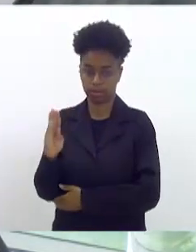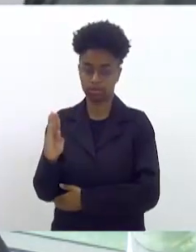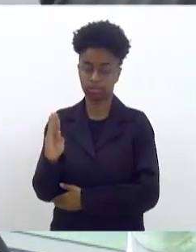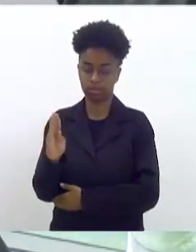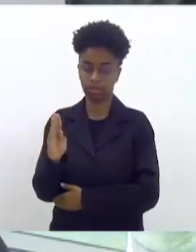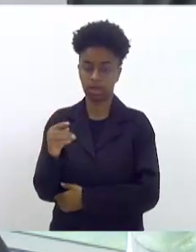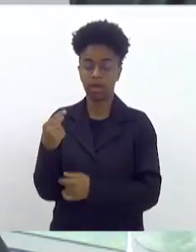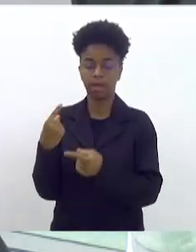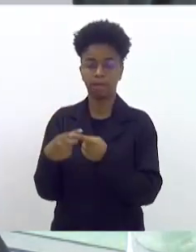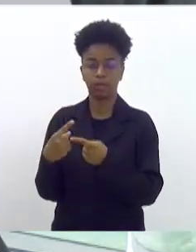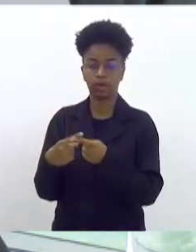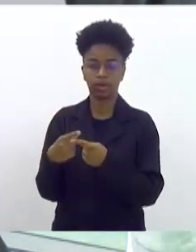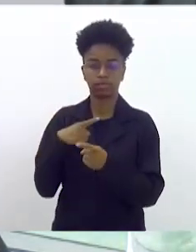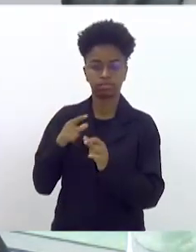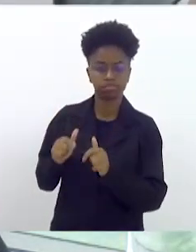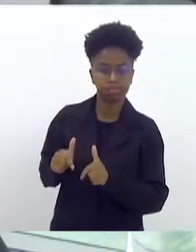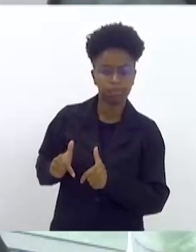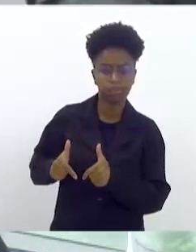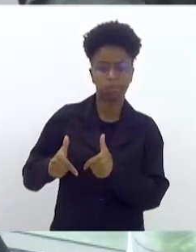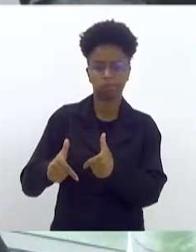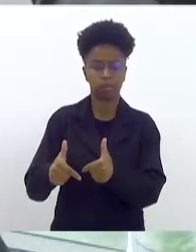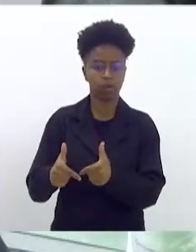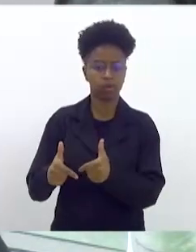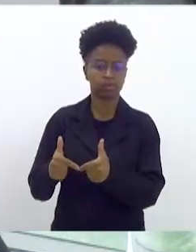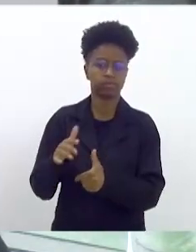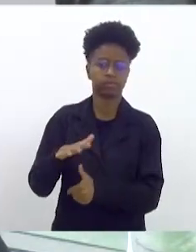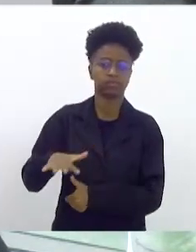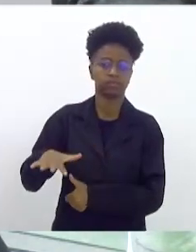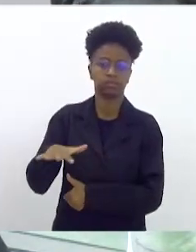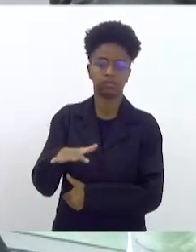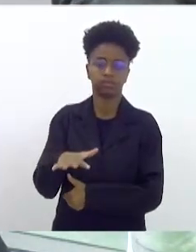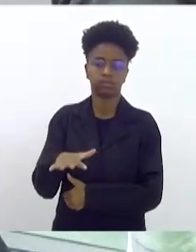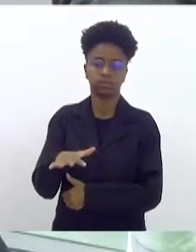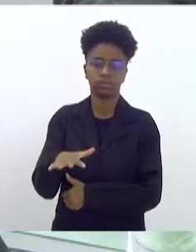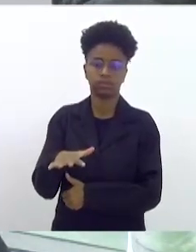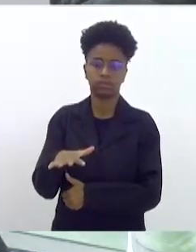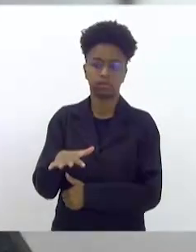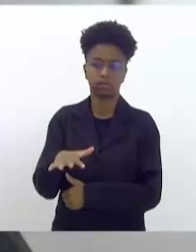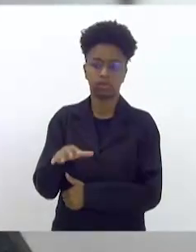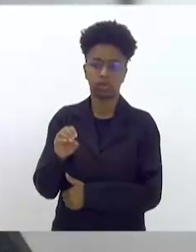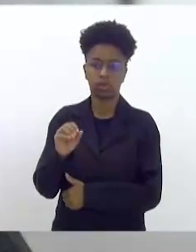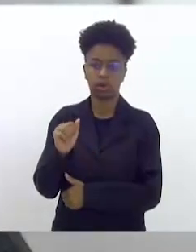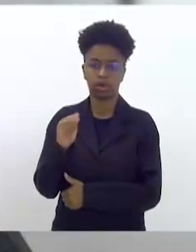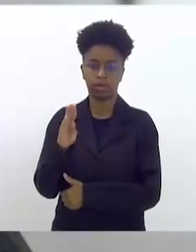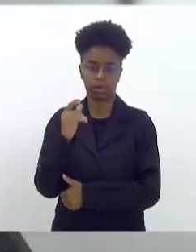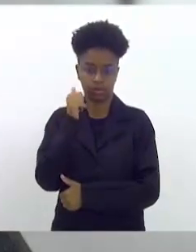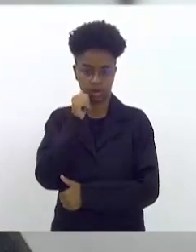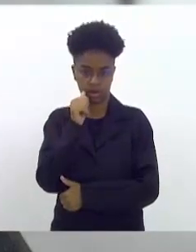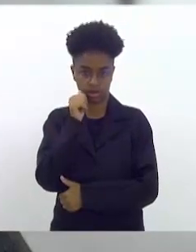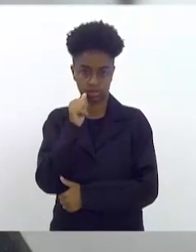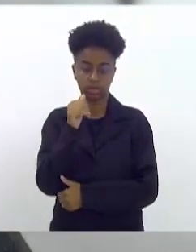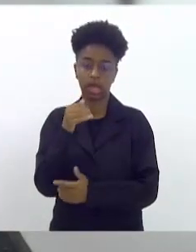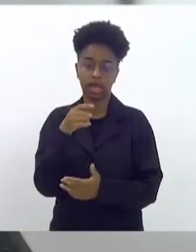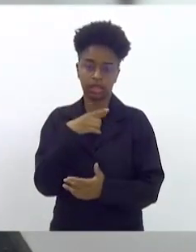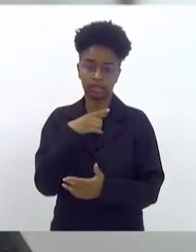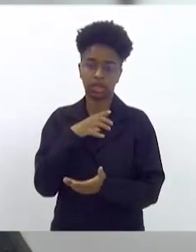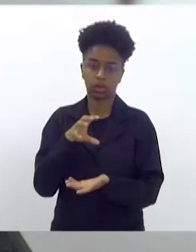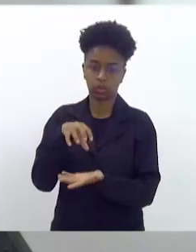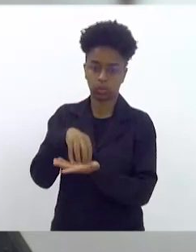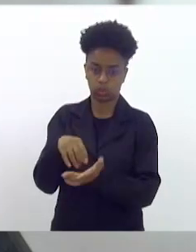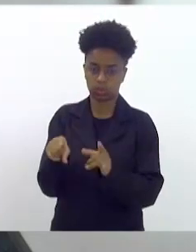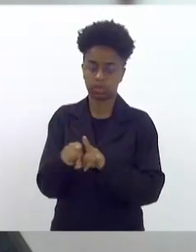uma atuação tão firme na questão, a OAB Mulher. OAB Mulher, eles têm uma comissão núcleo lá